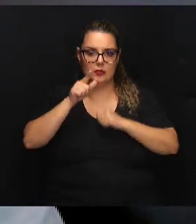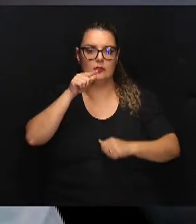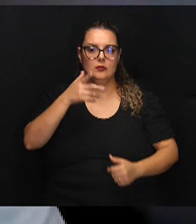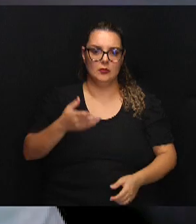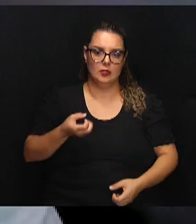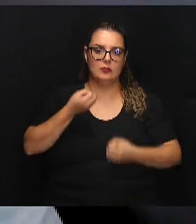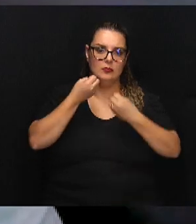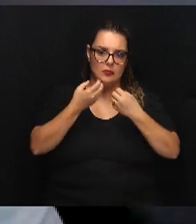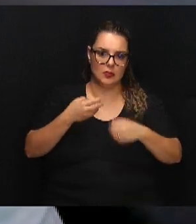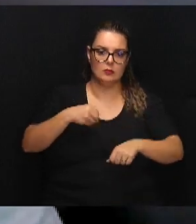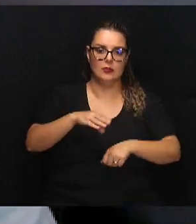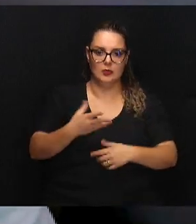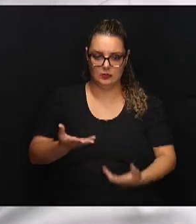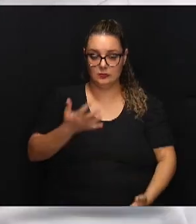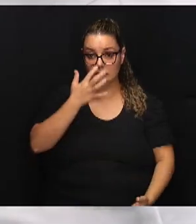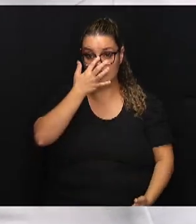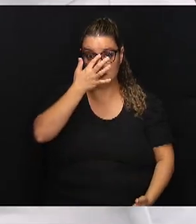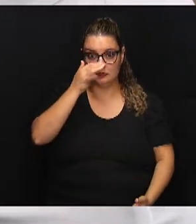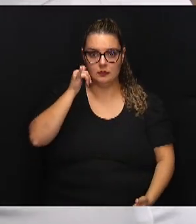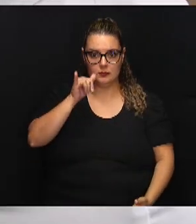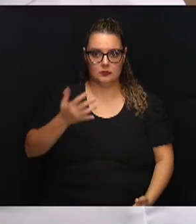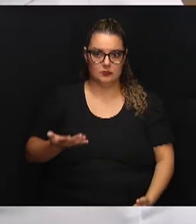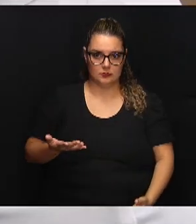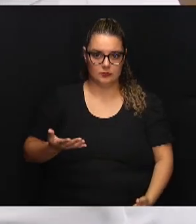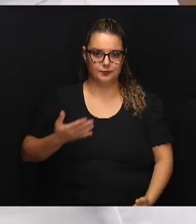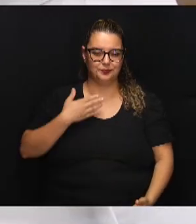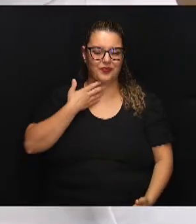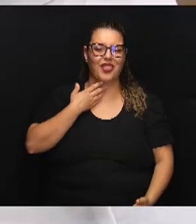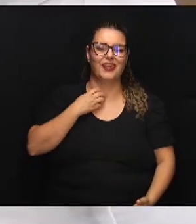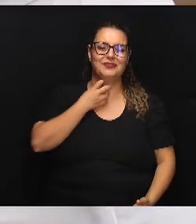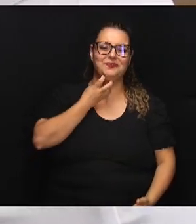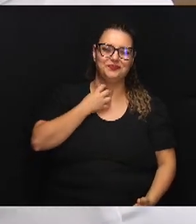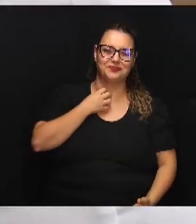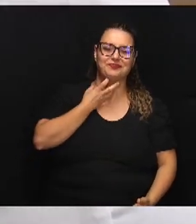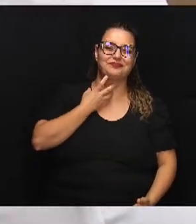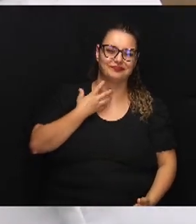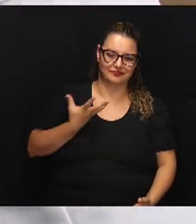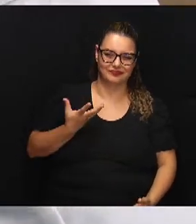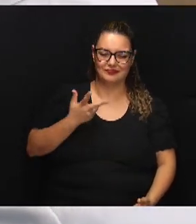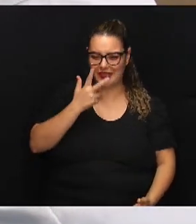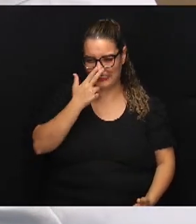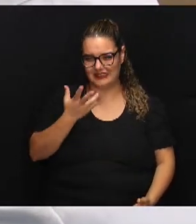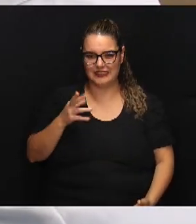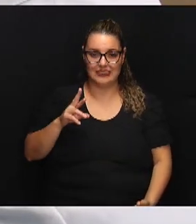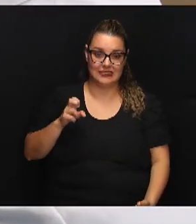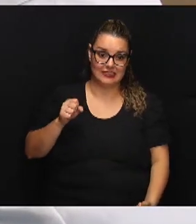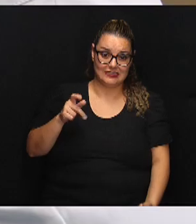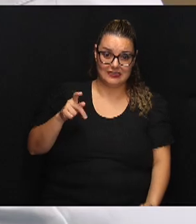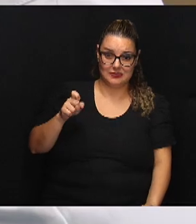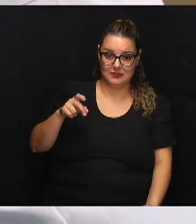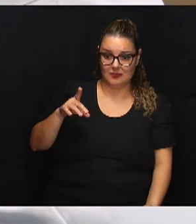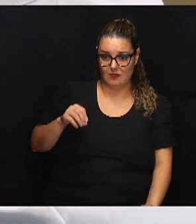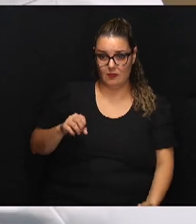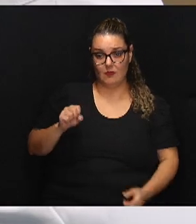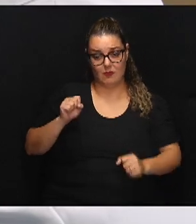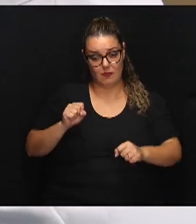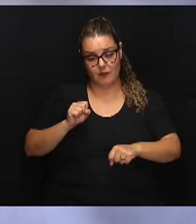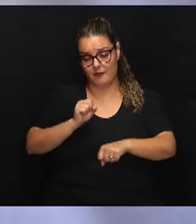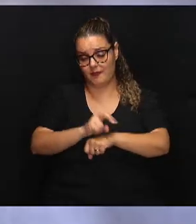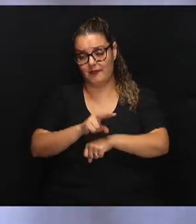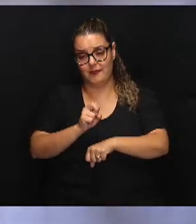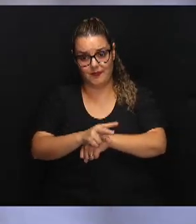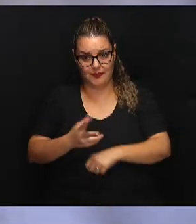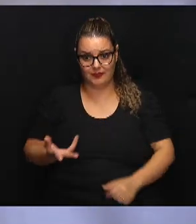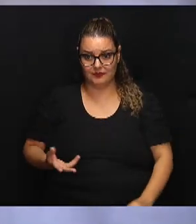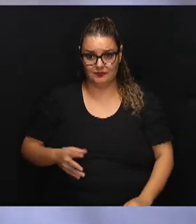para evitar esse tipo de situação. Agora, se a garganta estiver raspando, por exemplo, podem ser outras coisas, né? Pode ser uma faringite viral, pode ser um quadro de